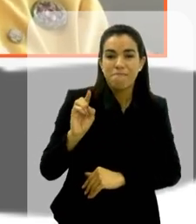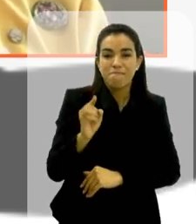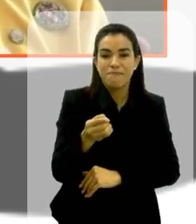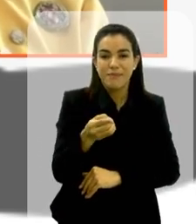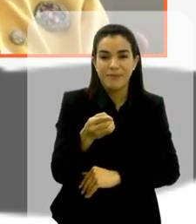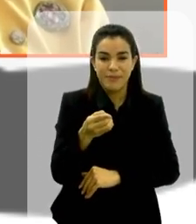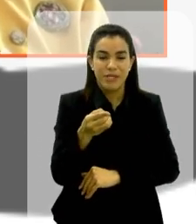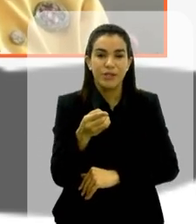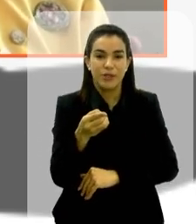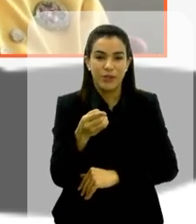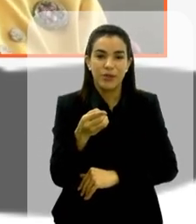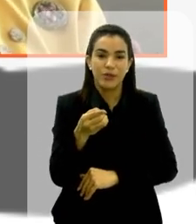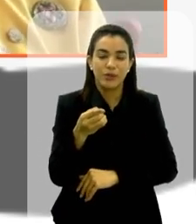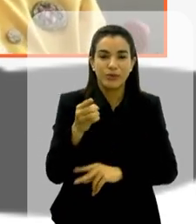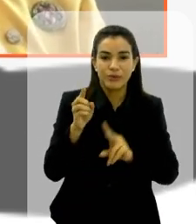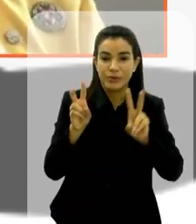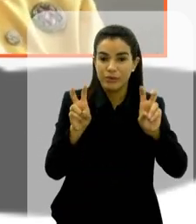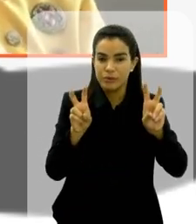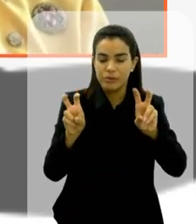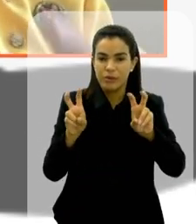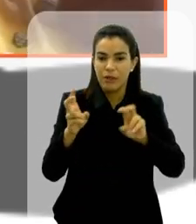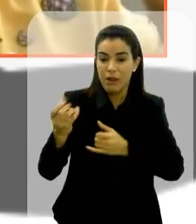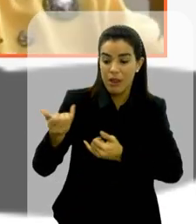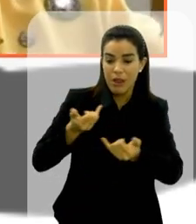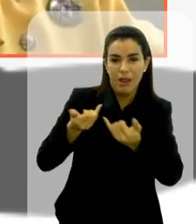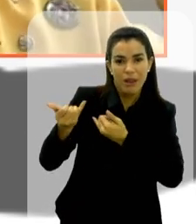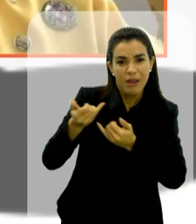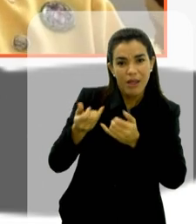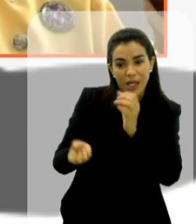estava com mais de 10 mil gírias, me deram a ideia, falaram assim,